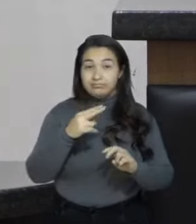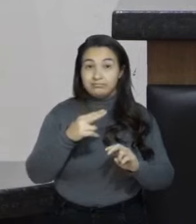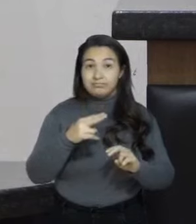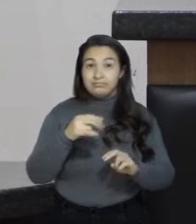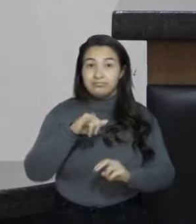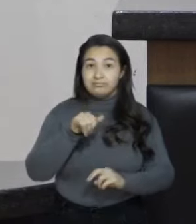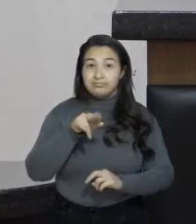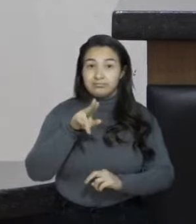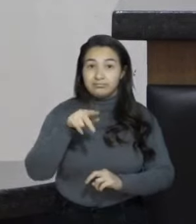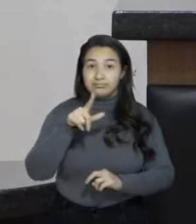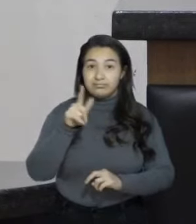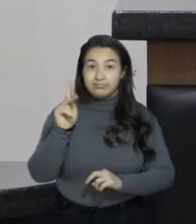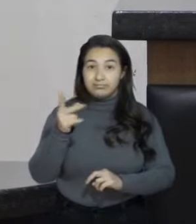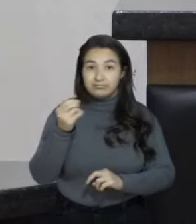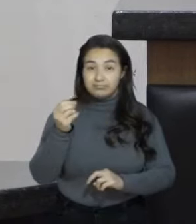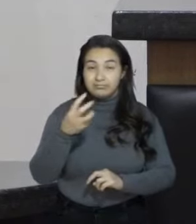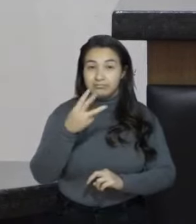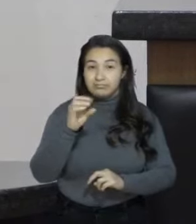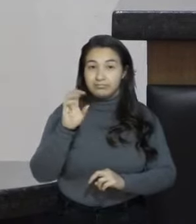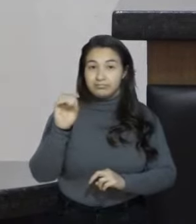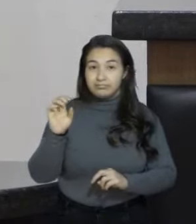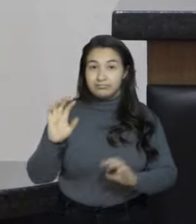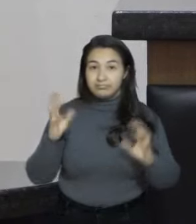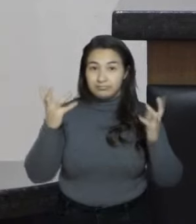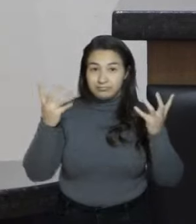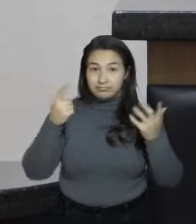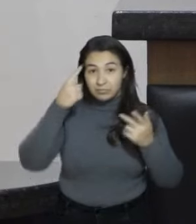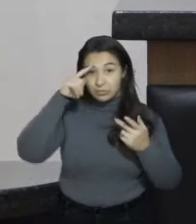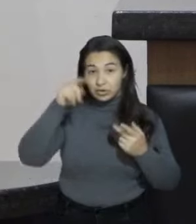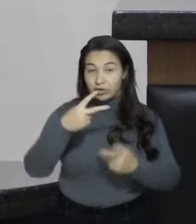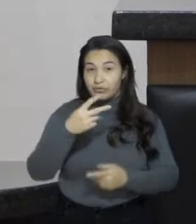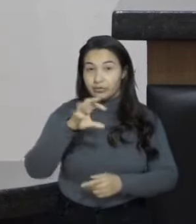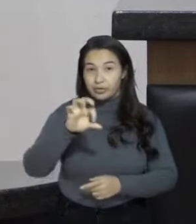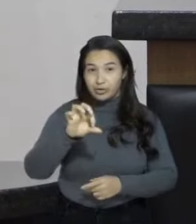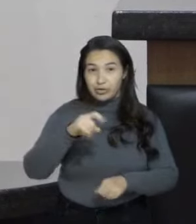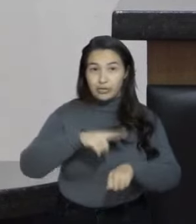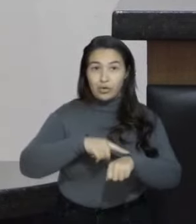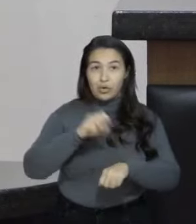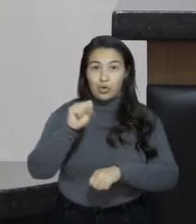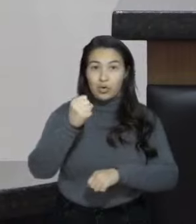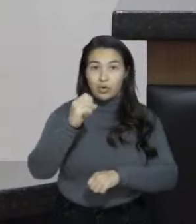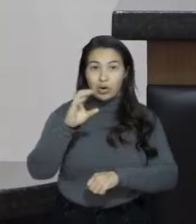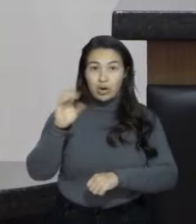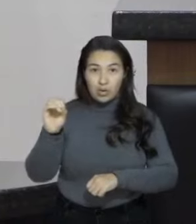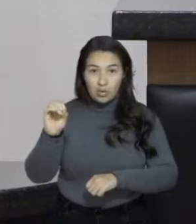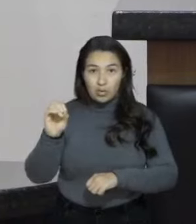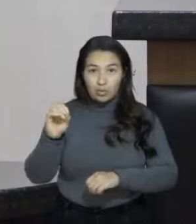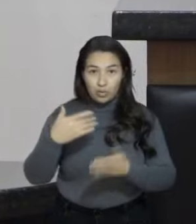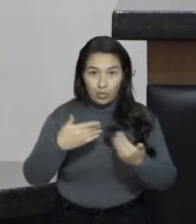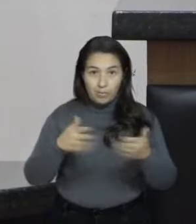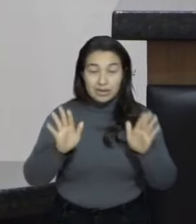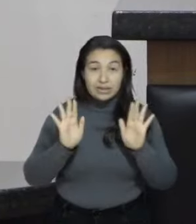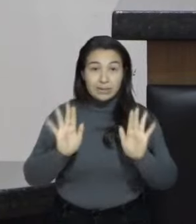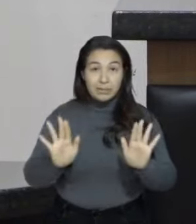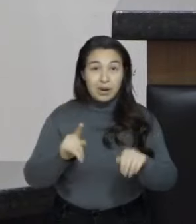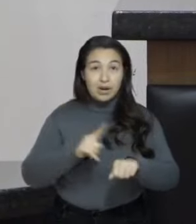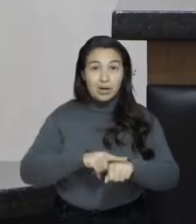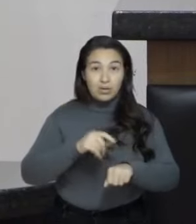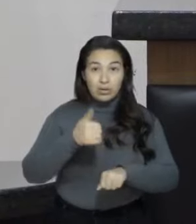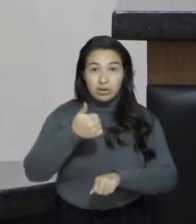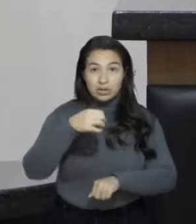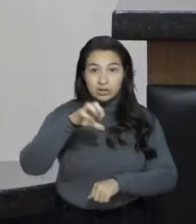Lembrando que no dia 29 às 20 horas será a abertura mas às 19 horas a nossa